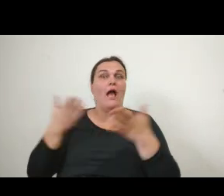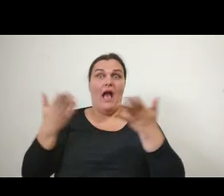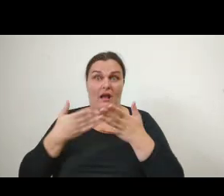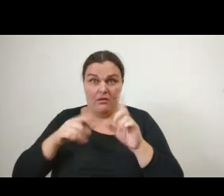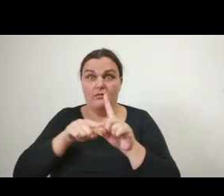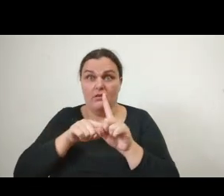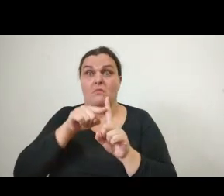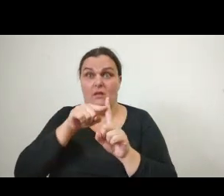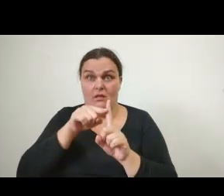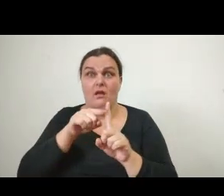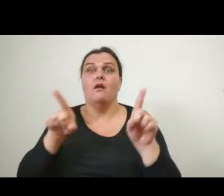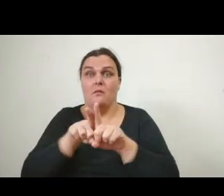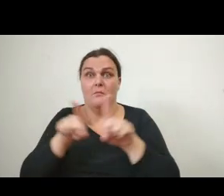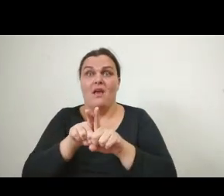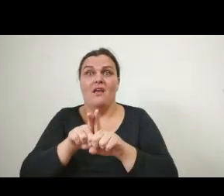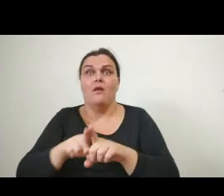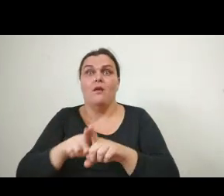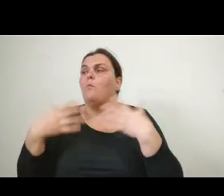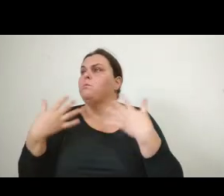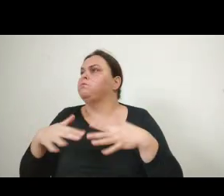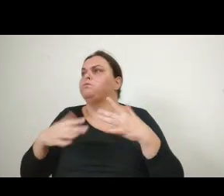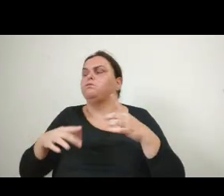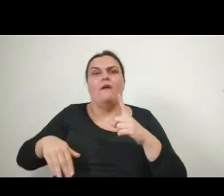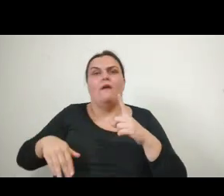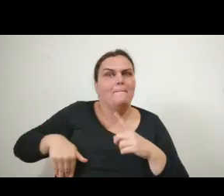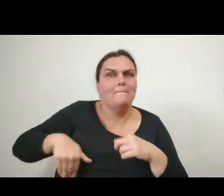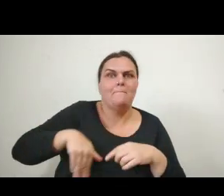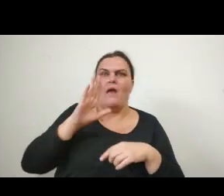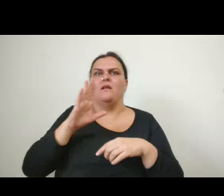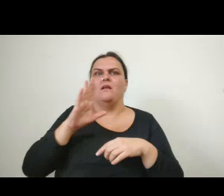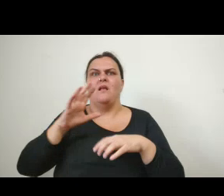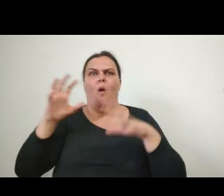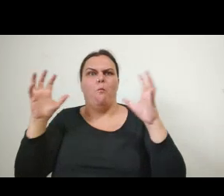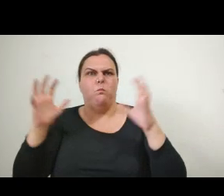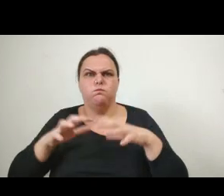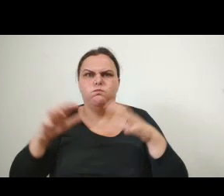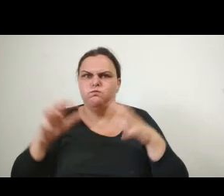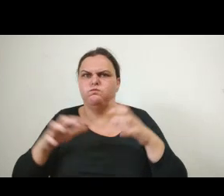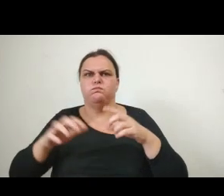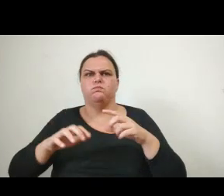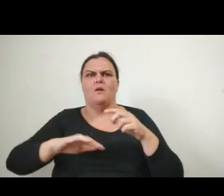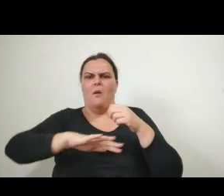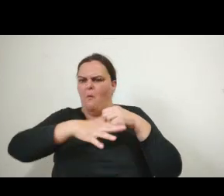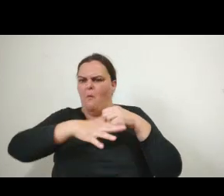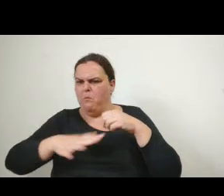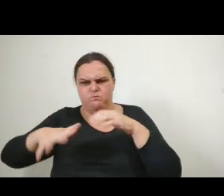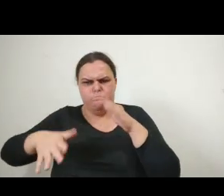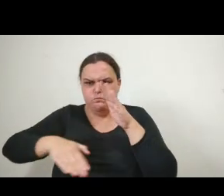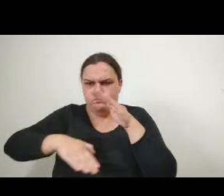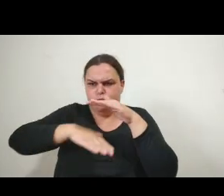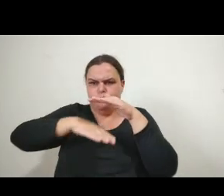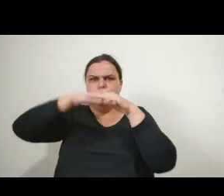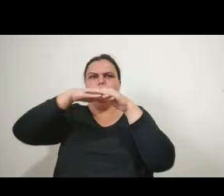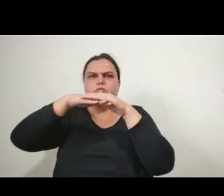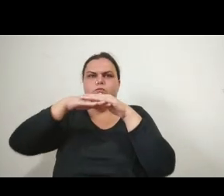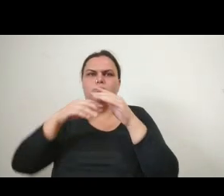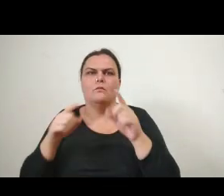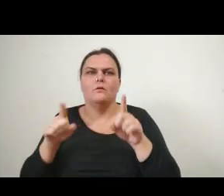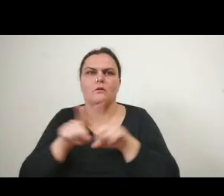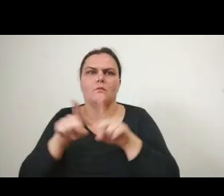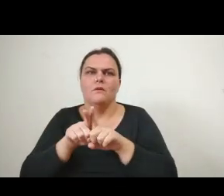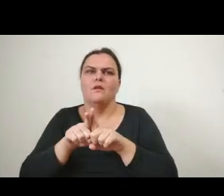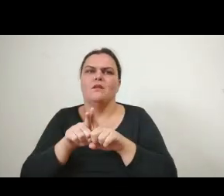desastres naturais que certamente vão afetar grande parte da população humana e principalmente,